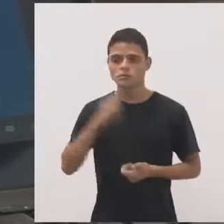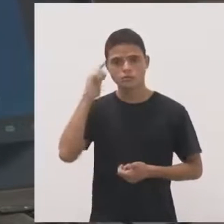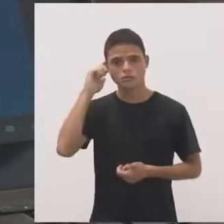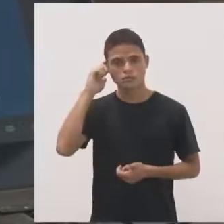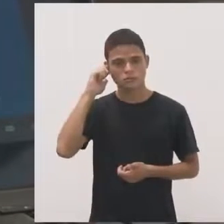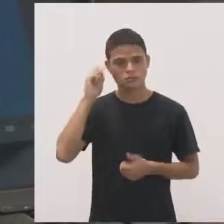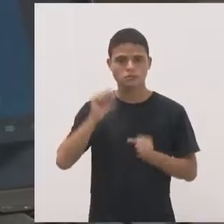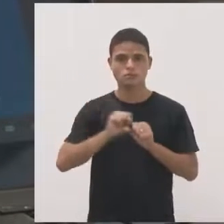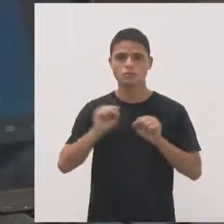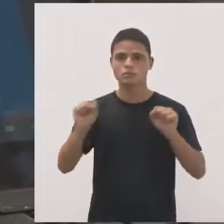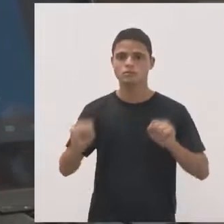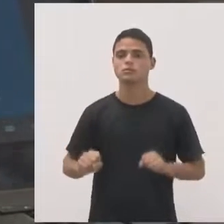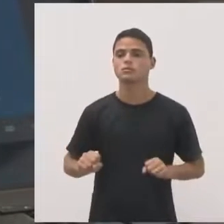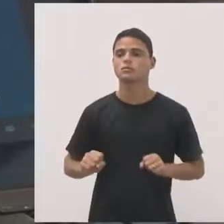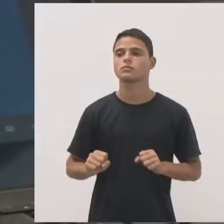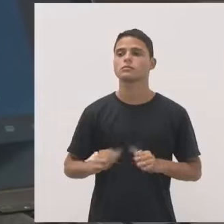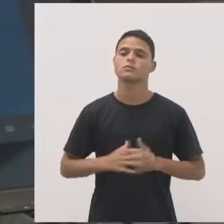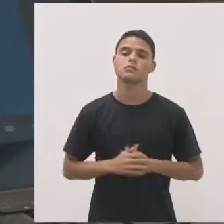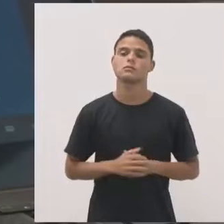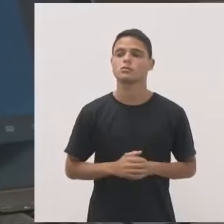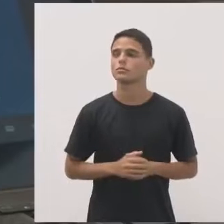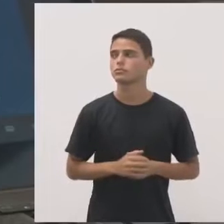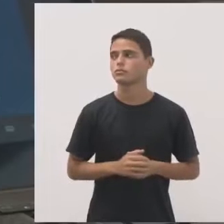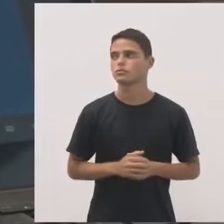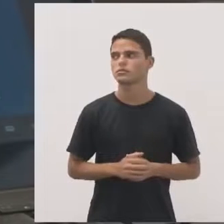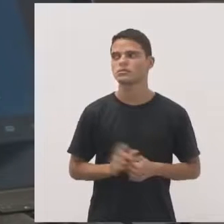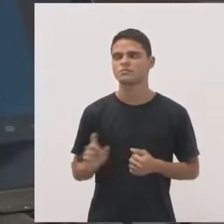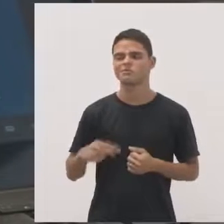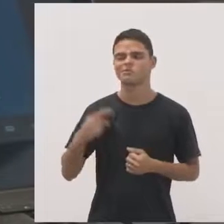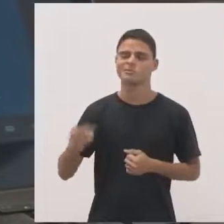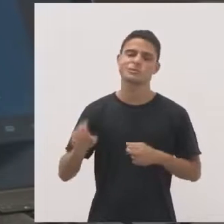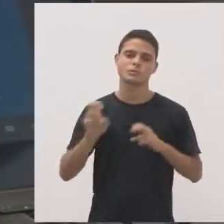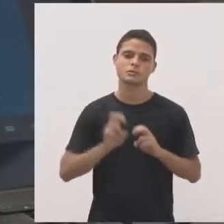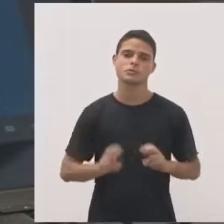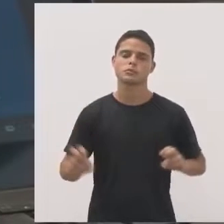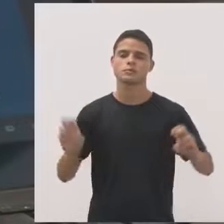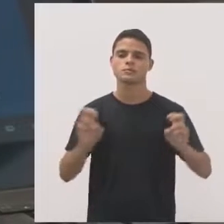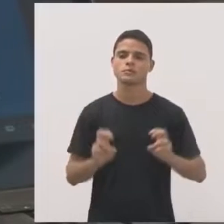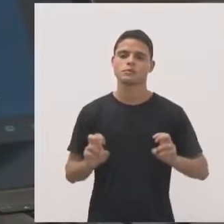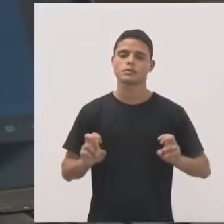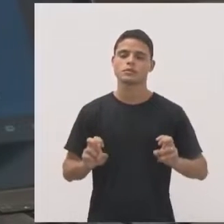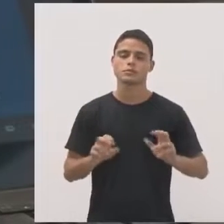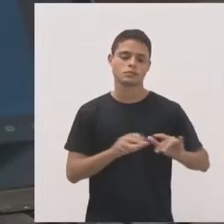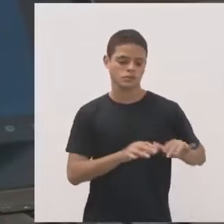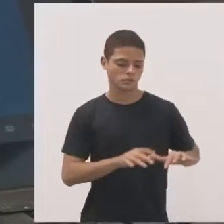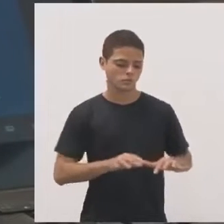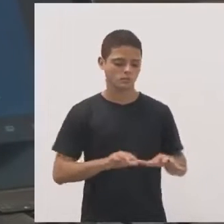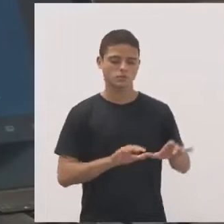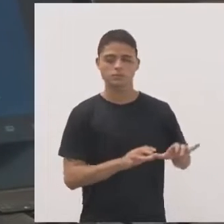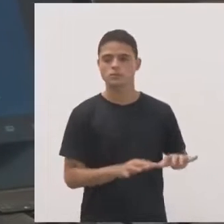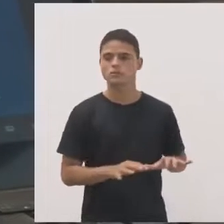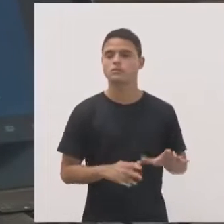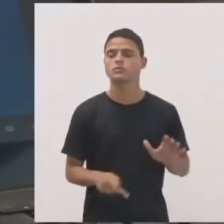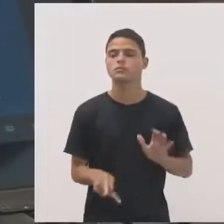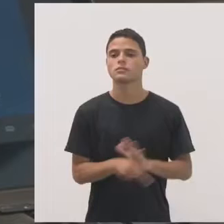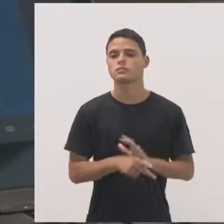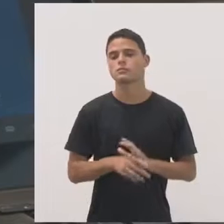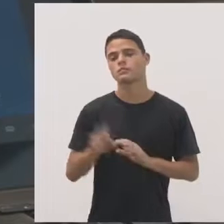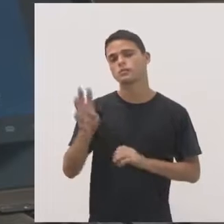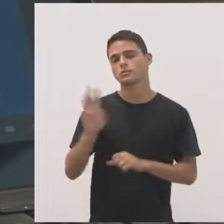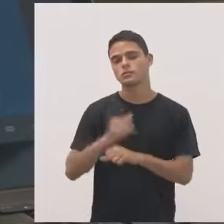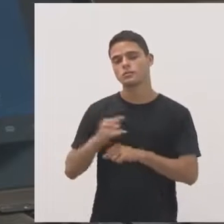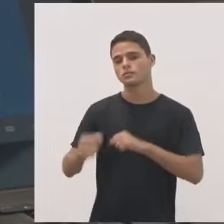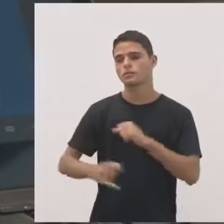dele aqui. E no próximo computador que nós vamos fazer aqui, no próximo notebook, vai ser pelo Wi-Fi,